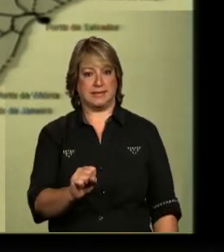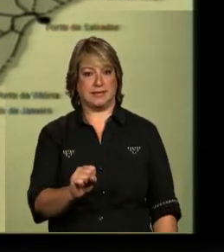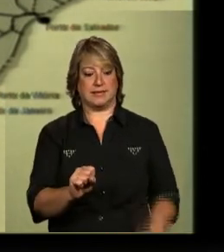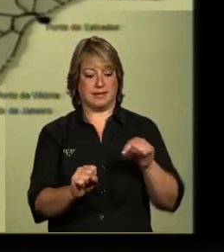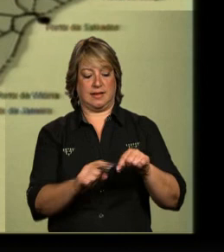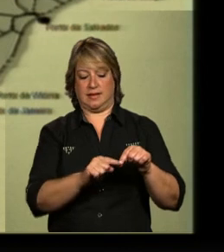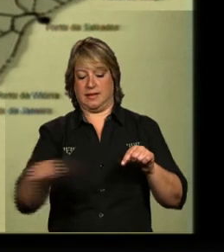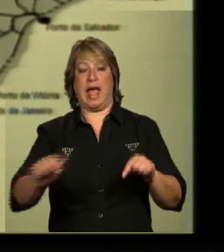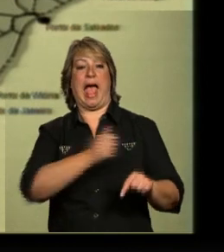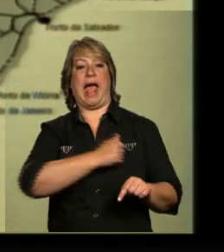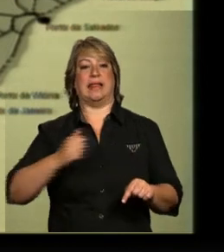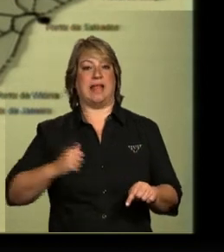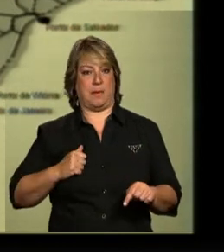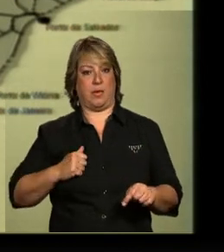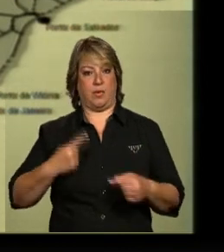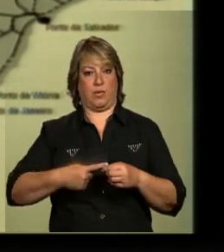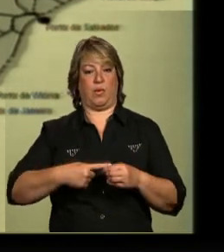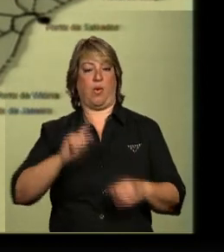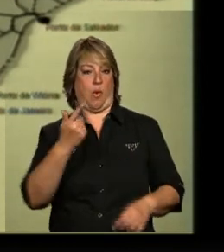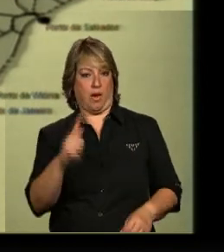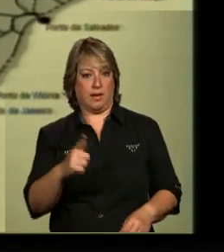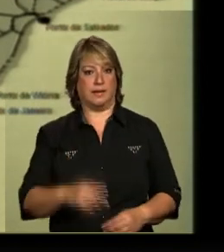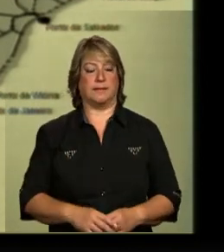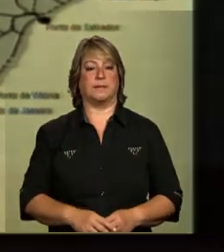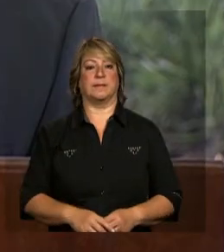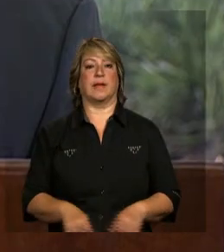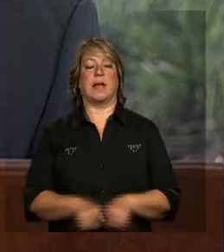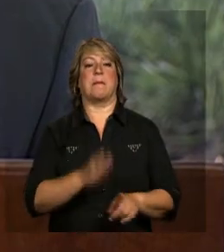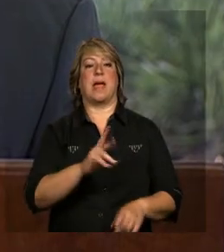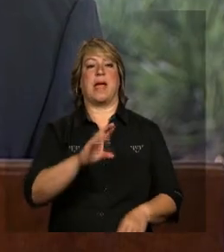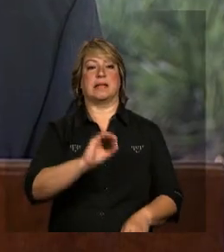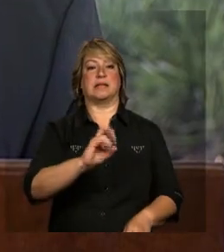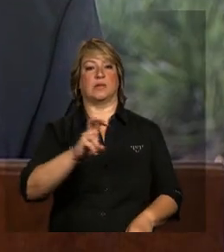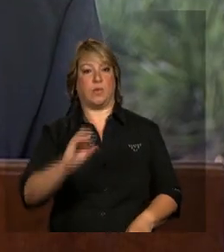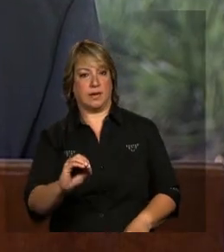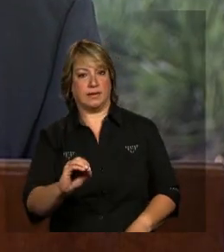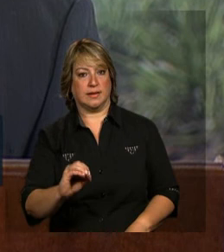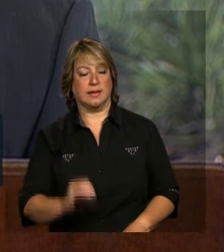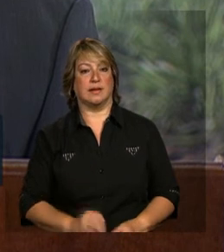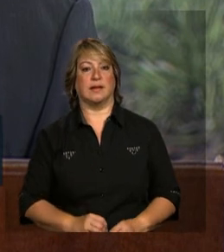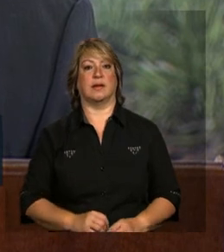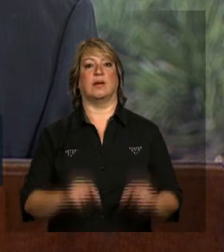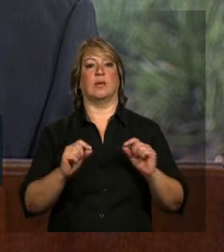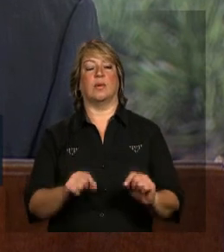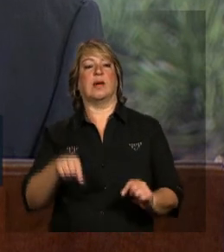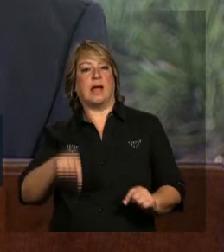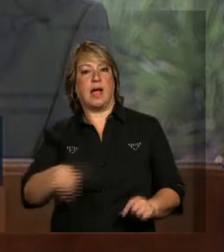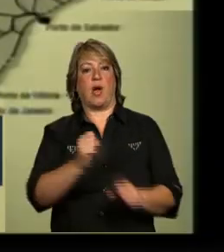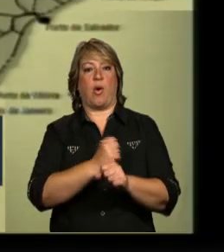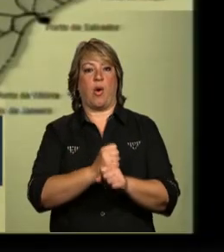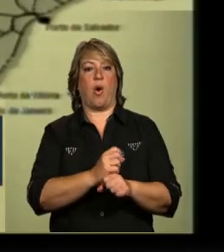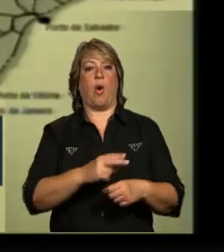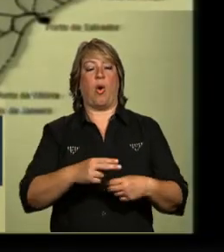o e Anápolis em Goiás na br-050 a concessão vai